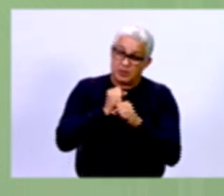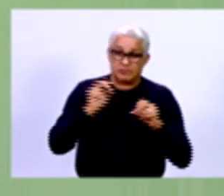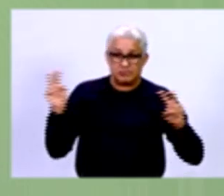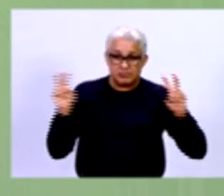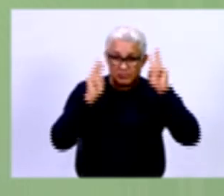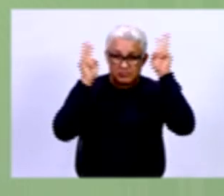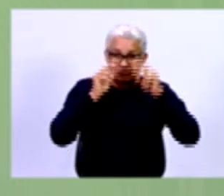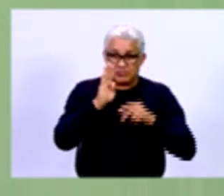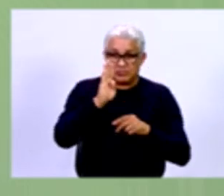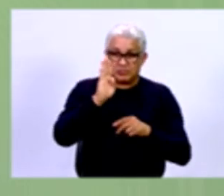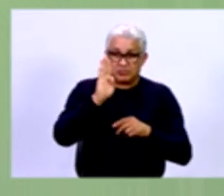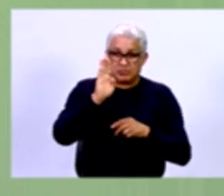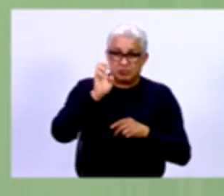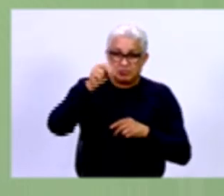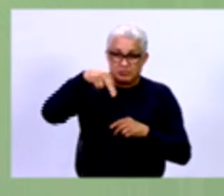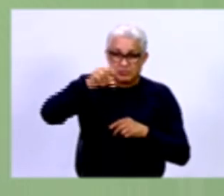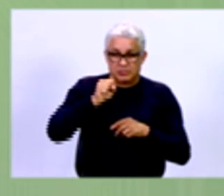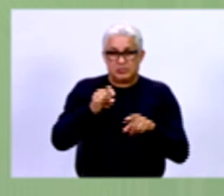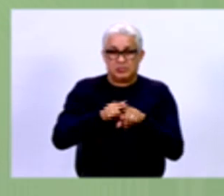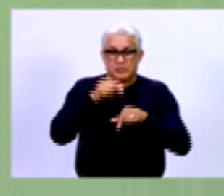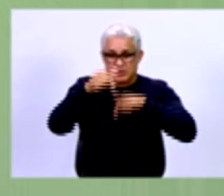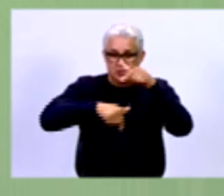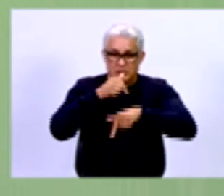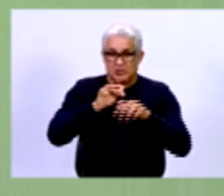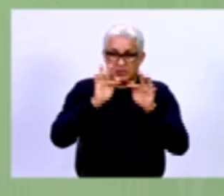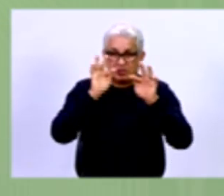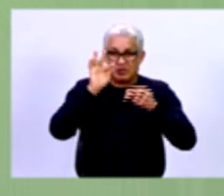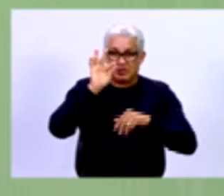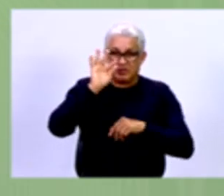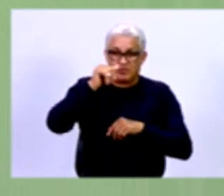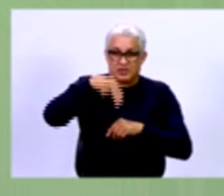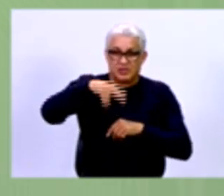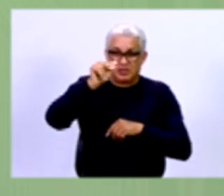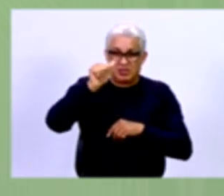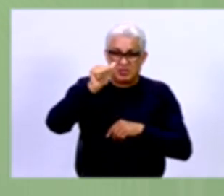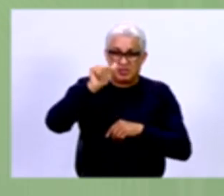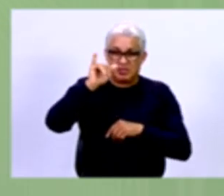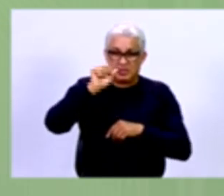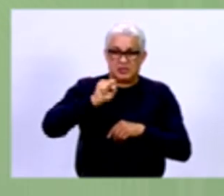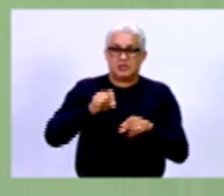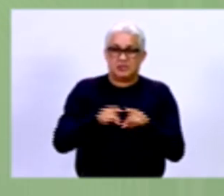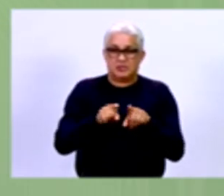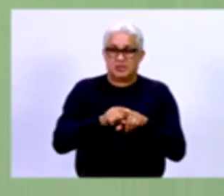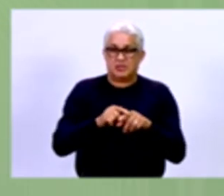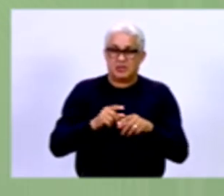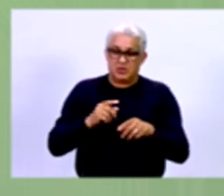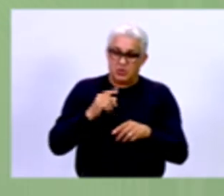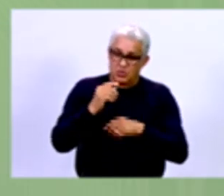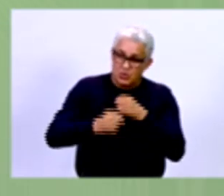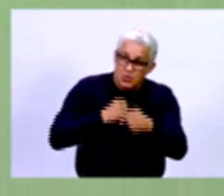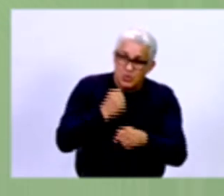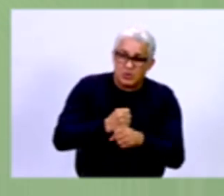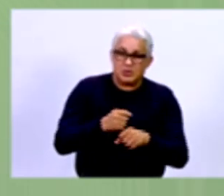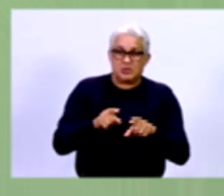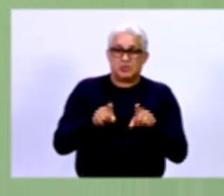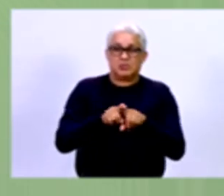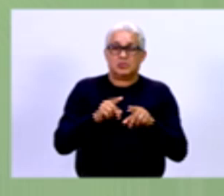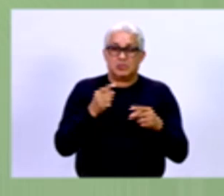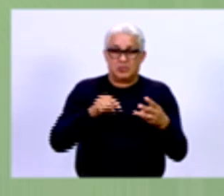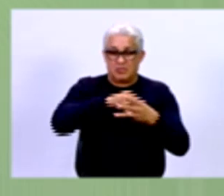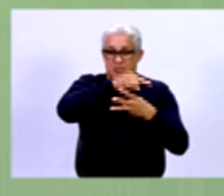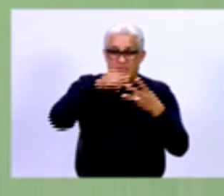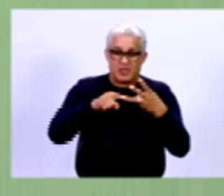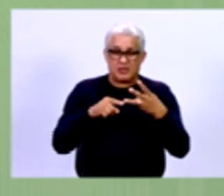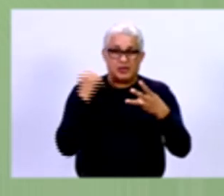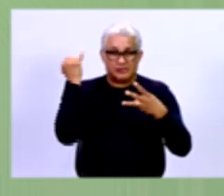valores dos bens e serviços finais produzidos numa economia num certo período de tempo. O valor do PIB é fruto de 3 setores